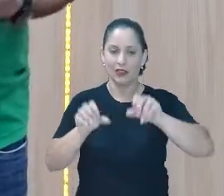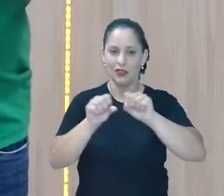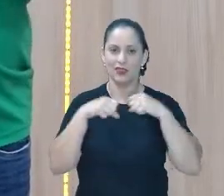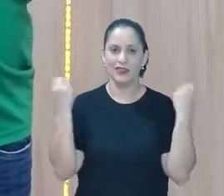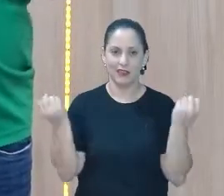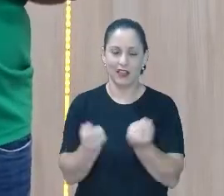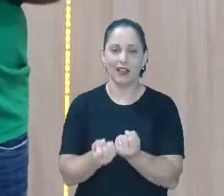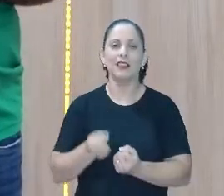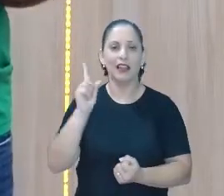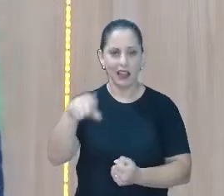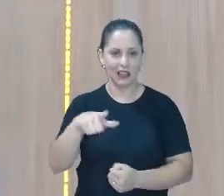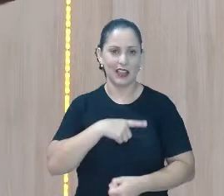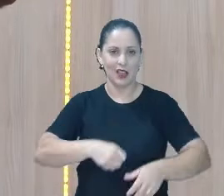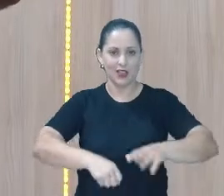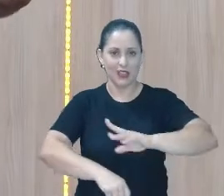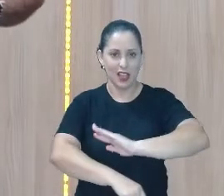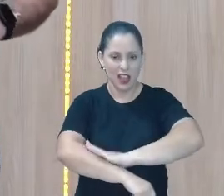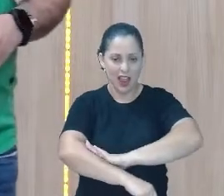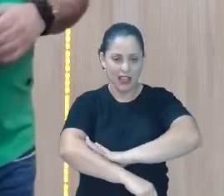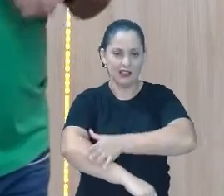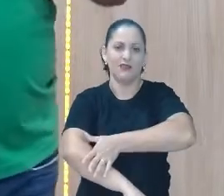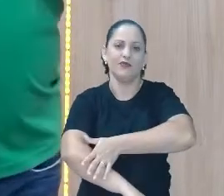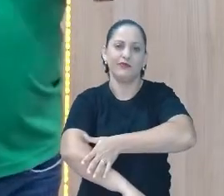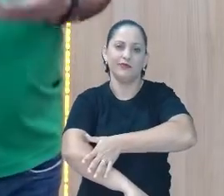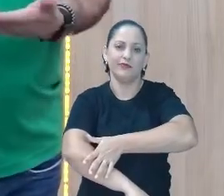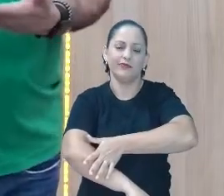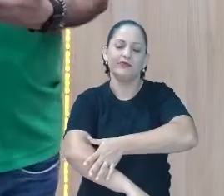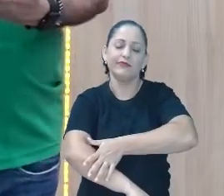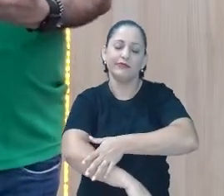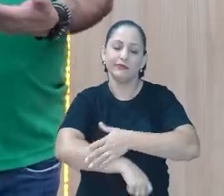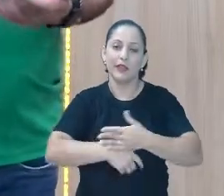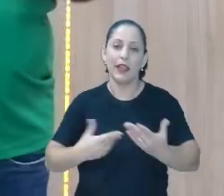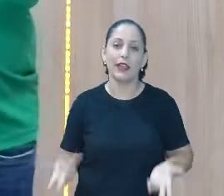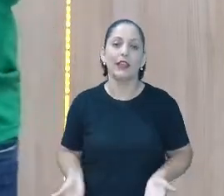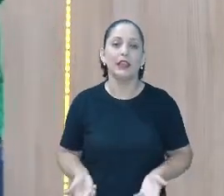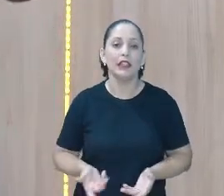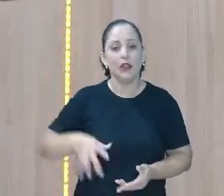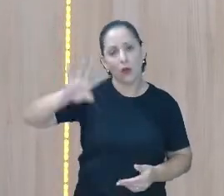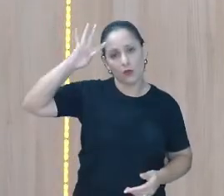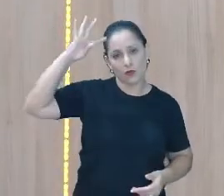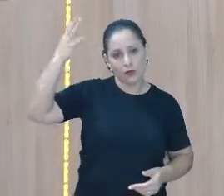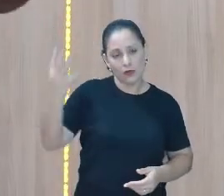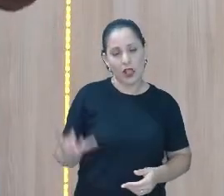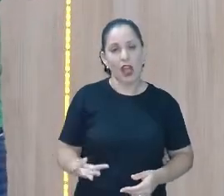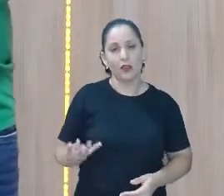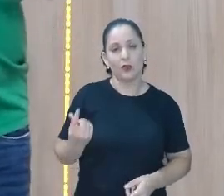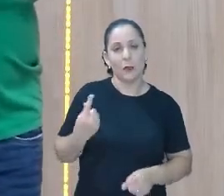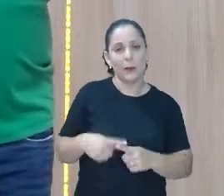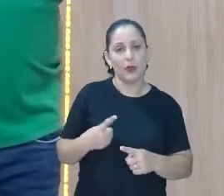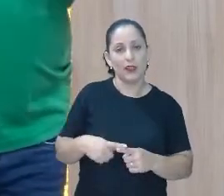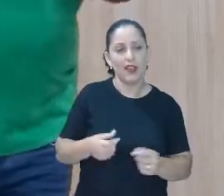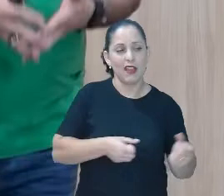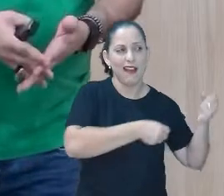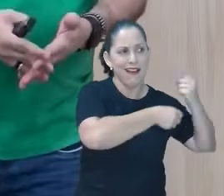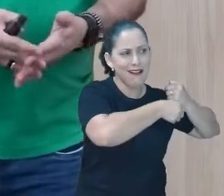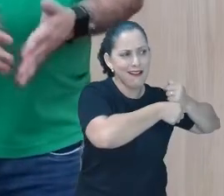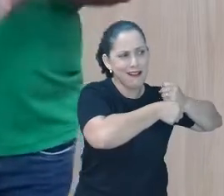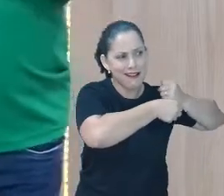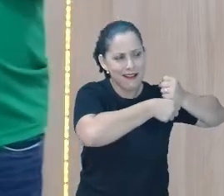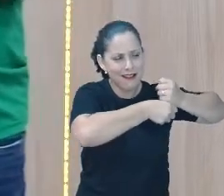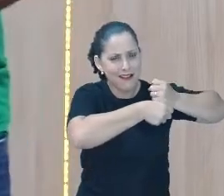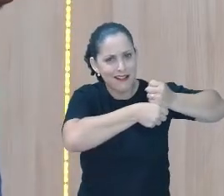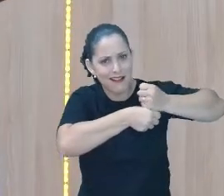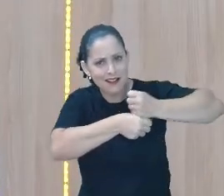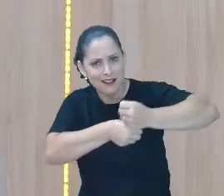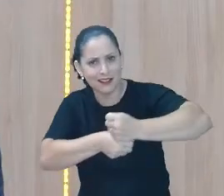mazela do racismo, que é uma das consequências de tantos anos de escravização